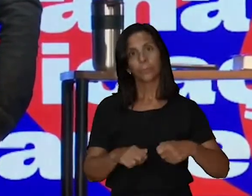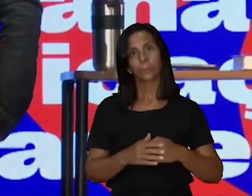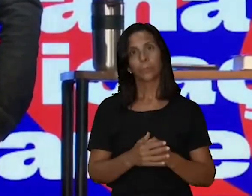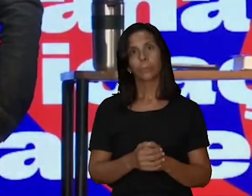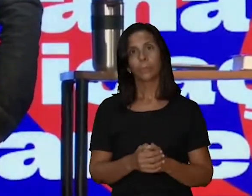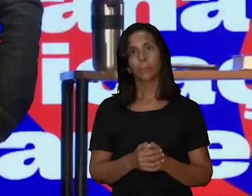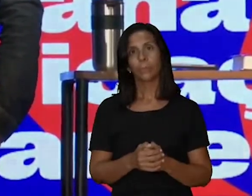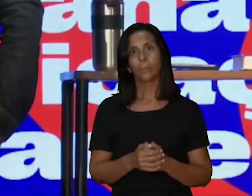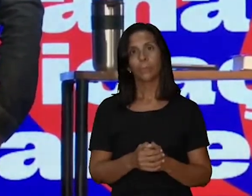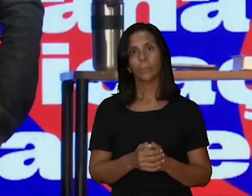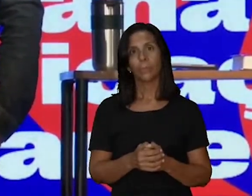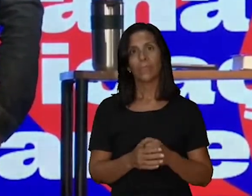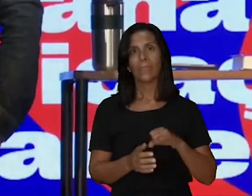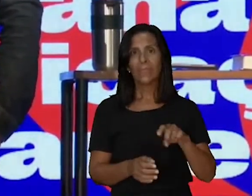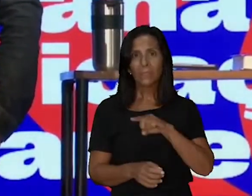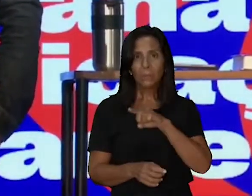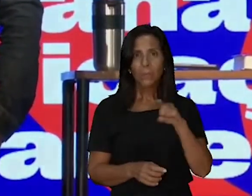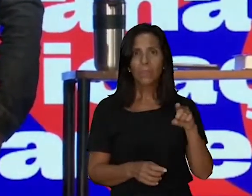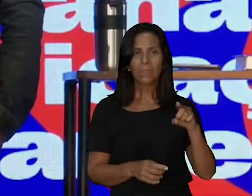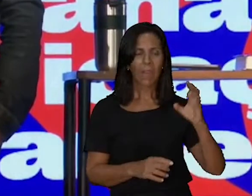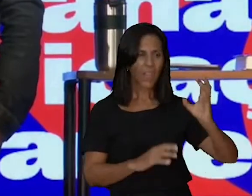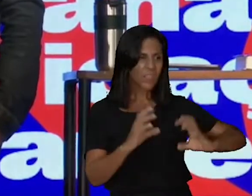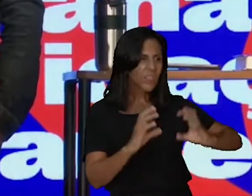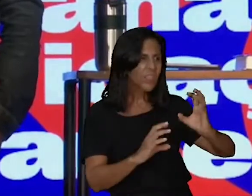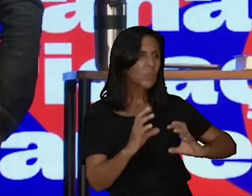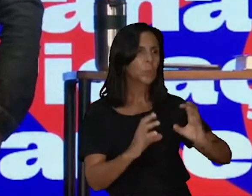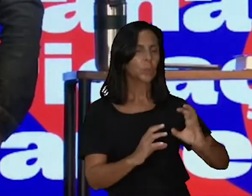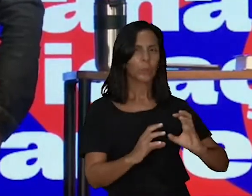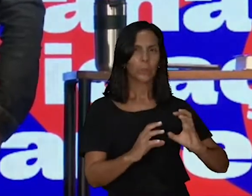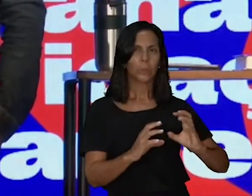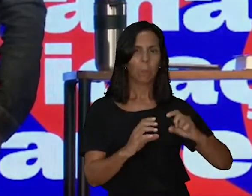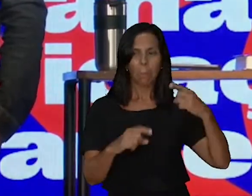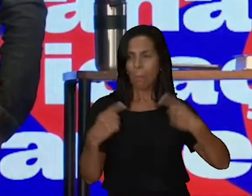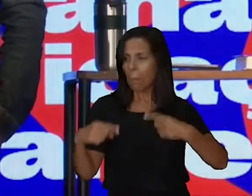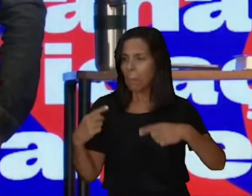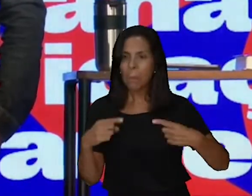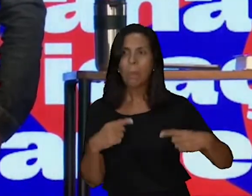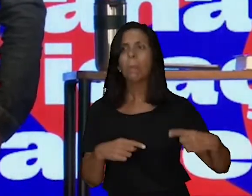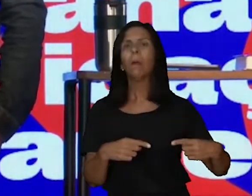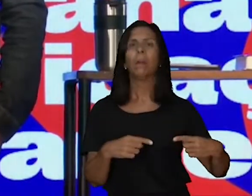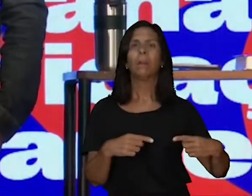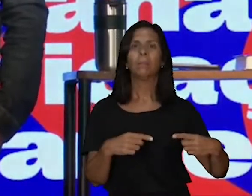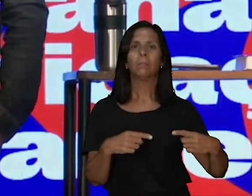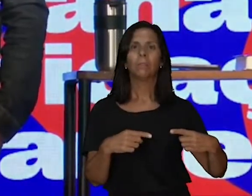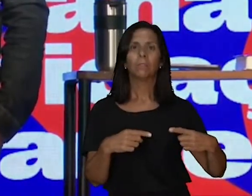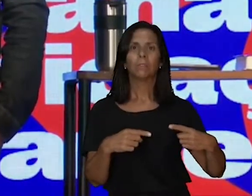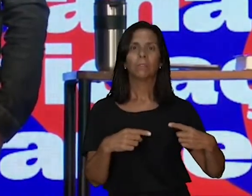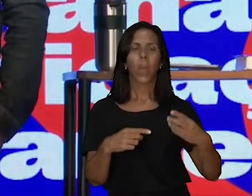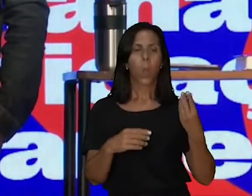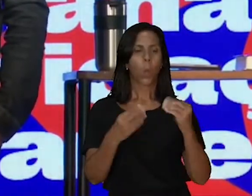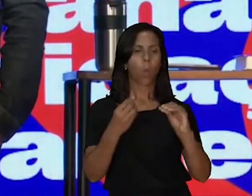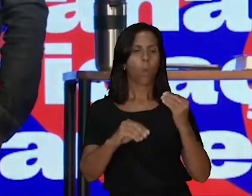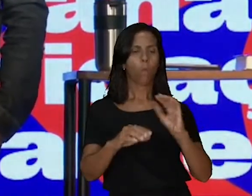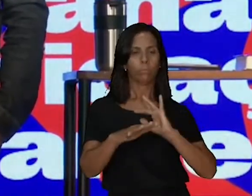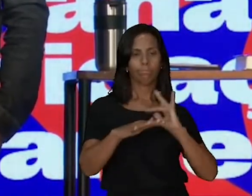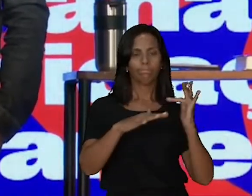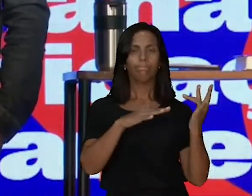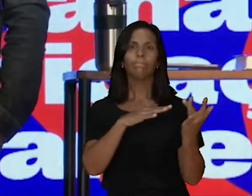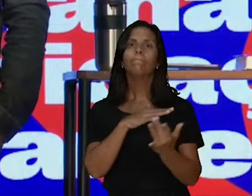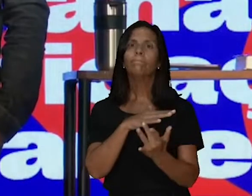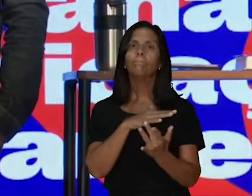Se você está brigando com gente, fazendo malcriação em rede social, se você está